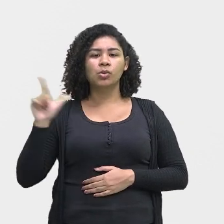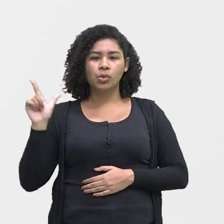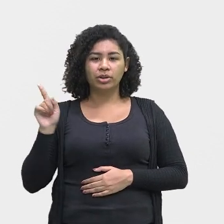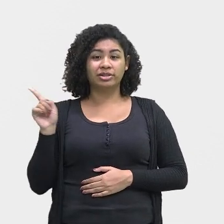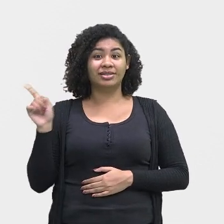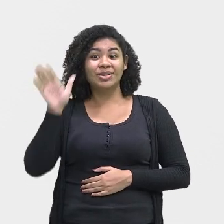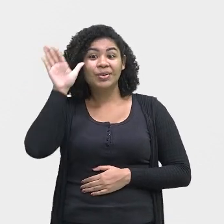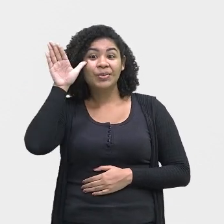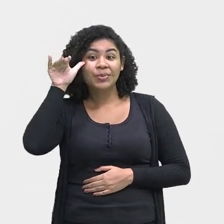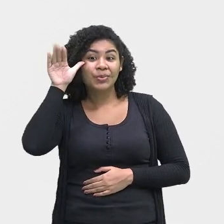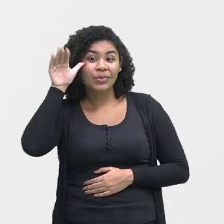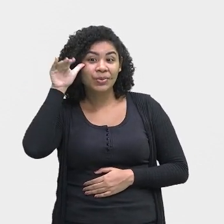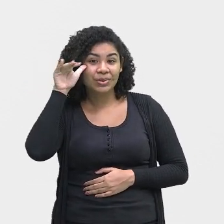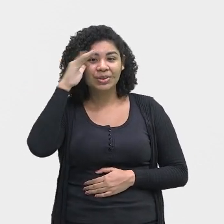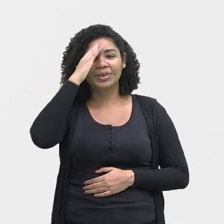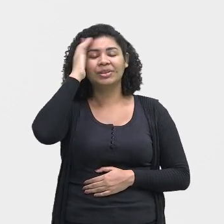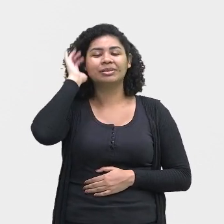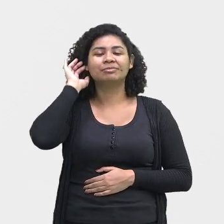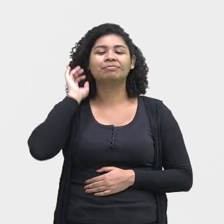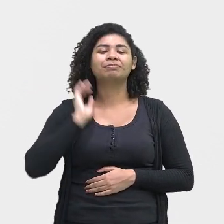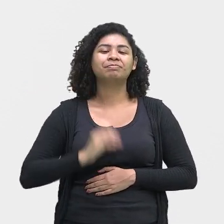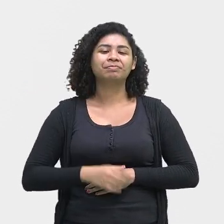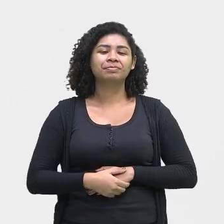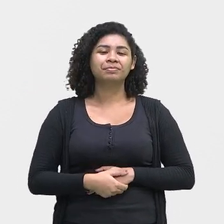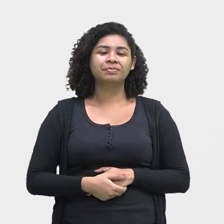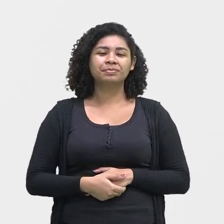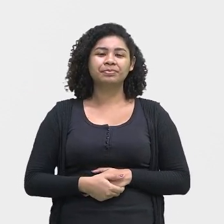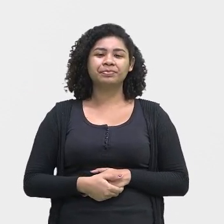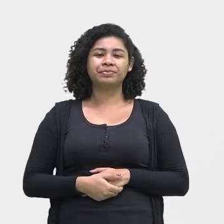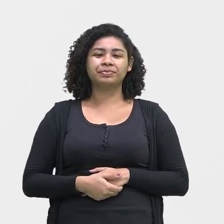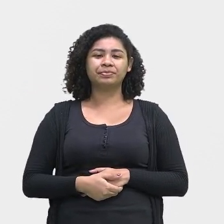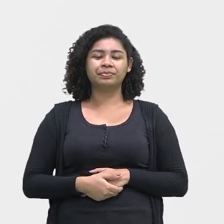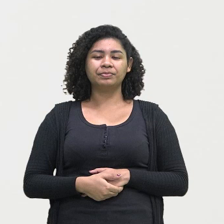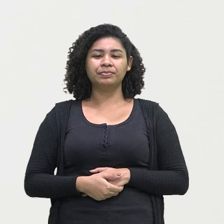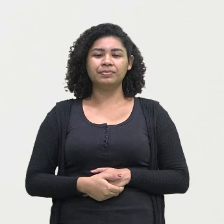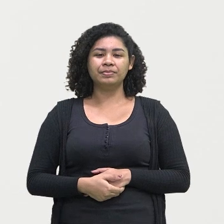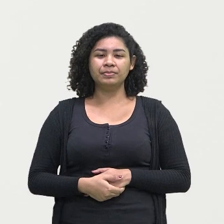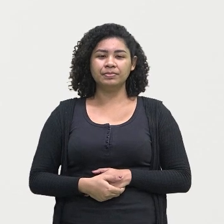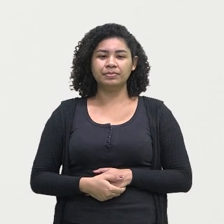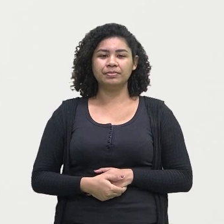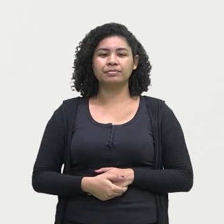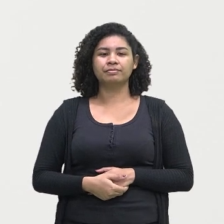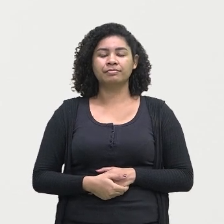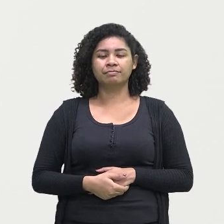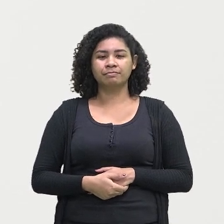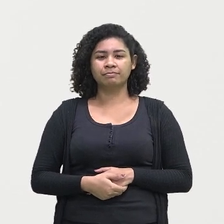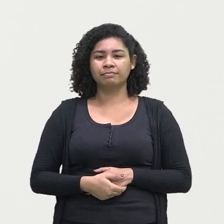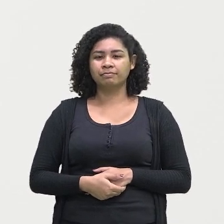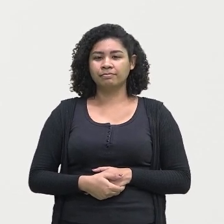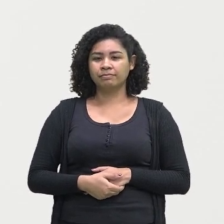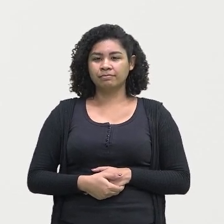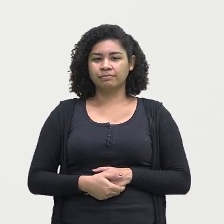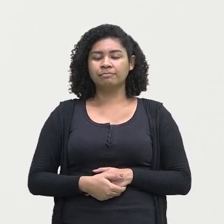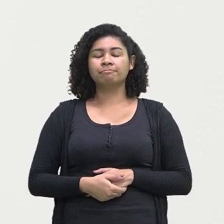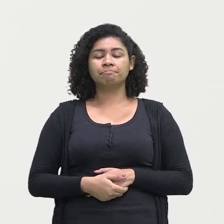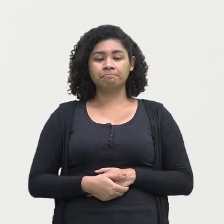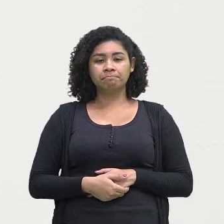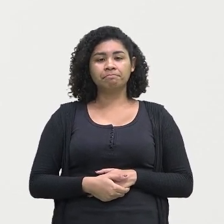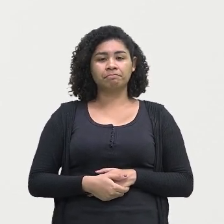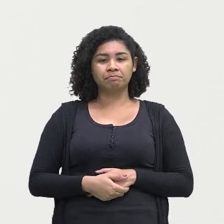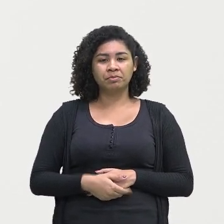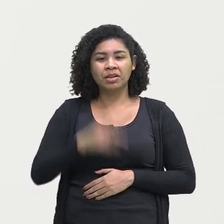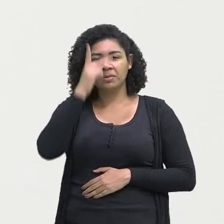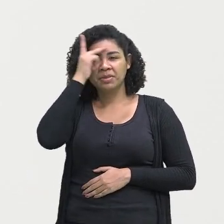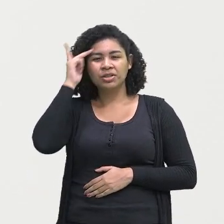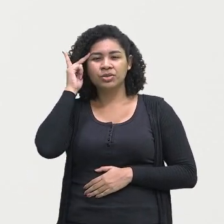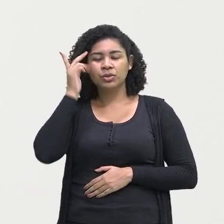muito curiosa, Foreign Accent Syndrome. Já aconteceu, né, acontece de pessoas que viajam